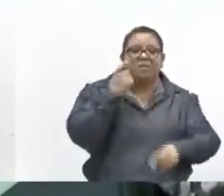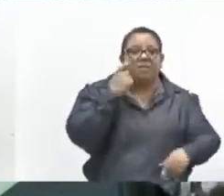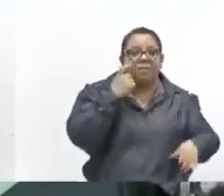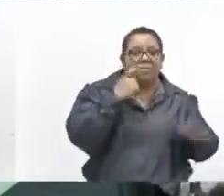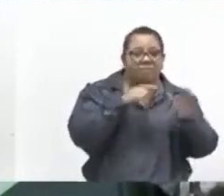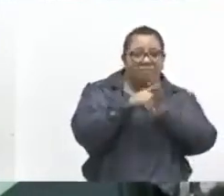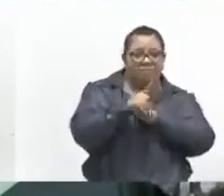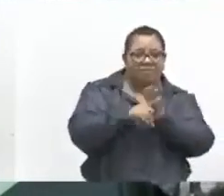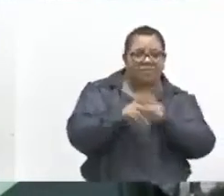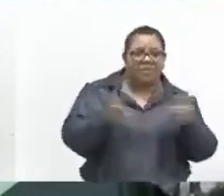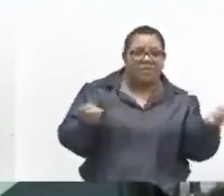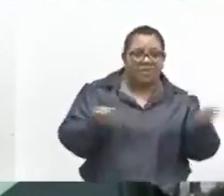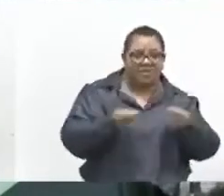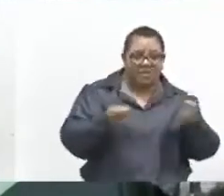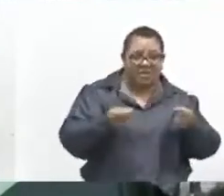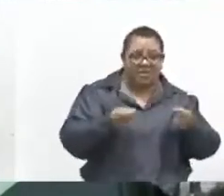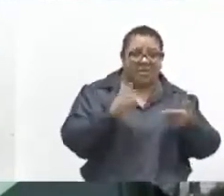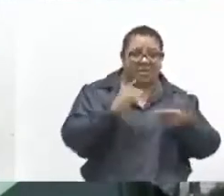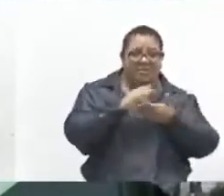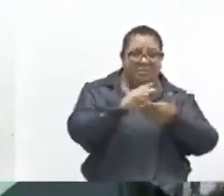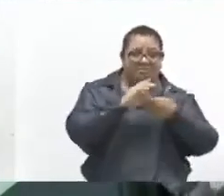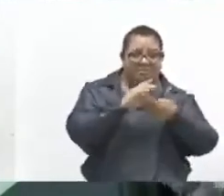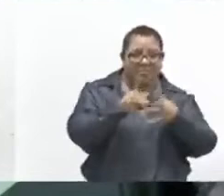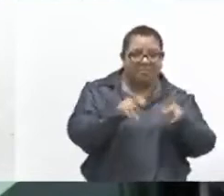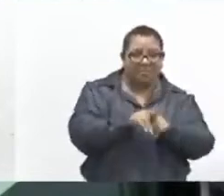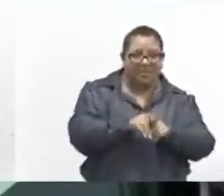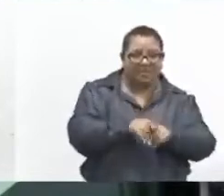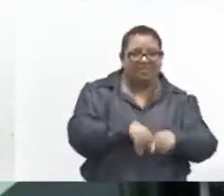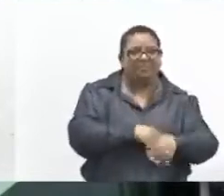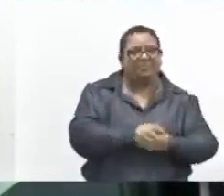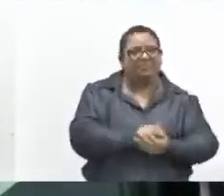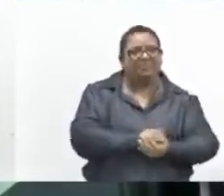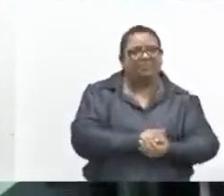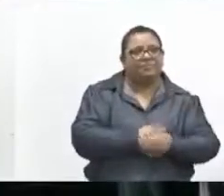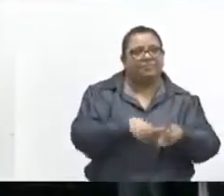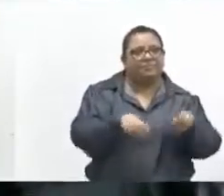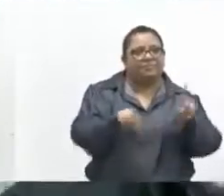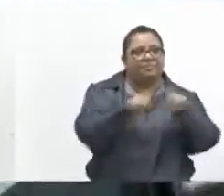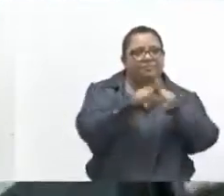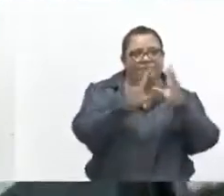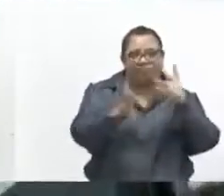se está correto essas fontes de recurso, né? As emendas